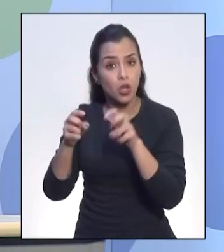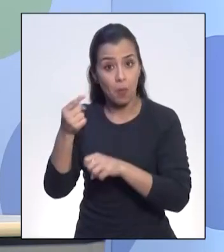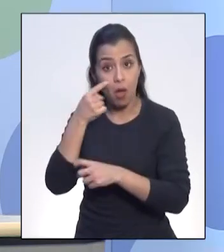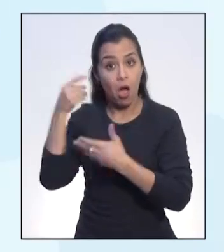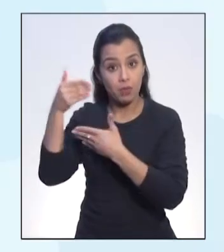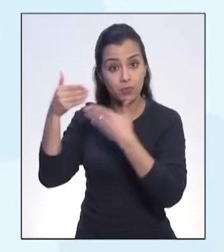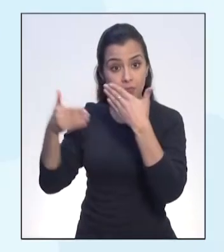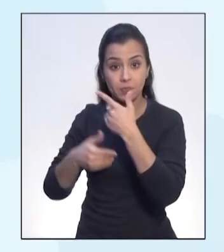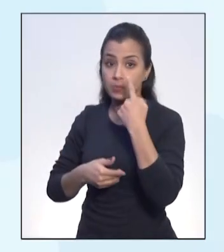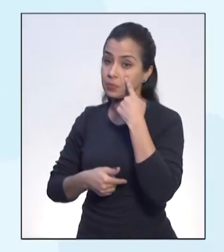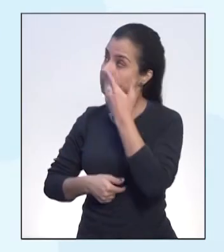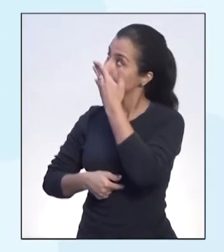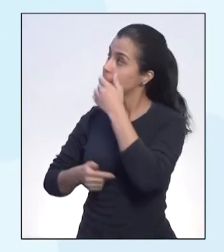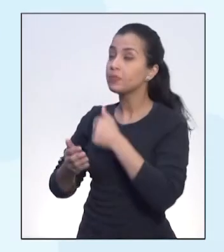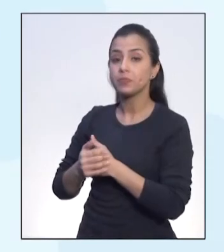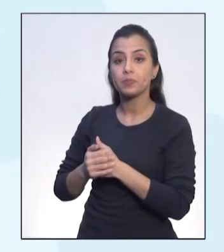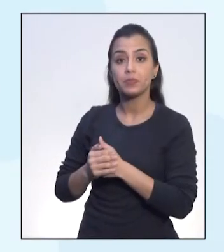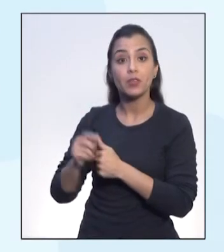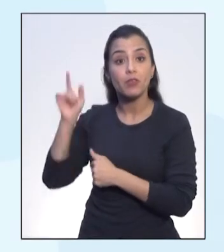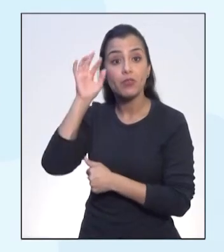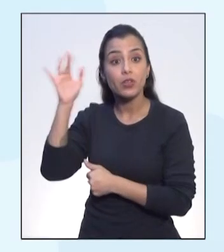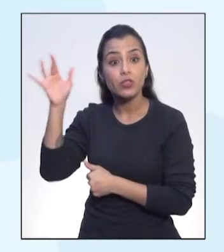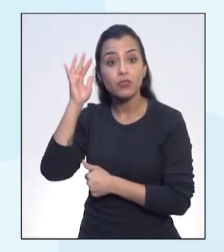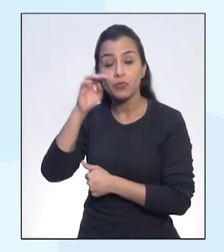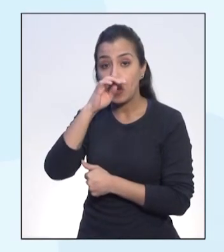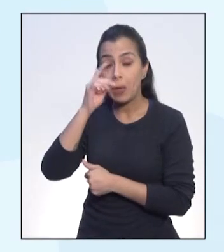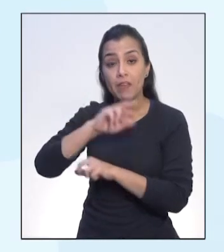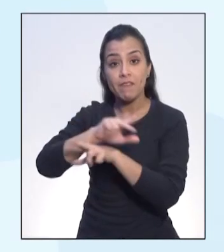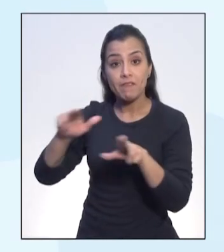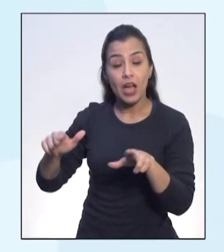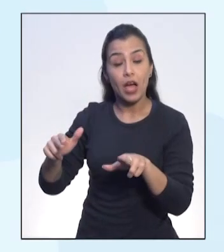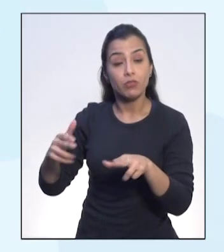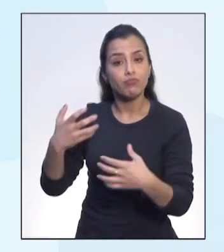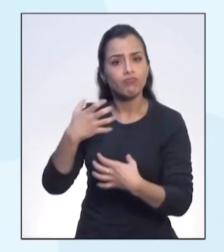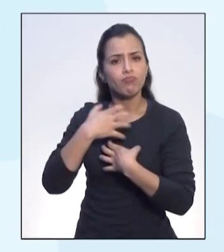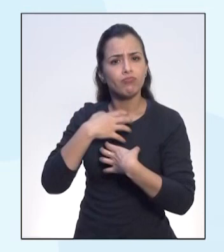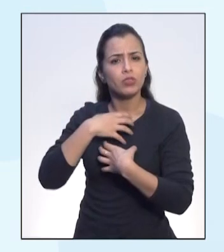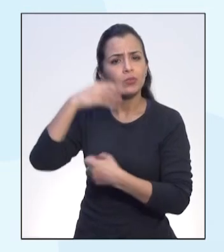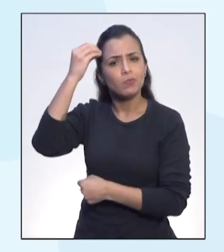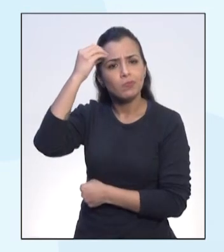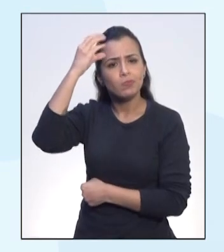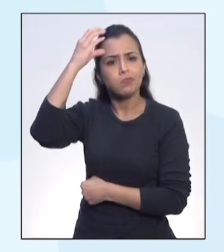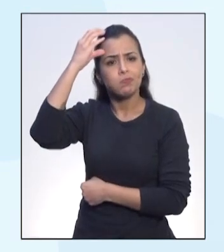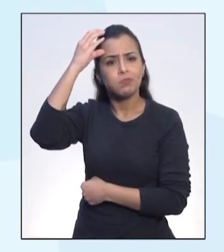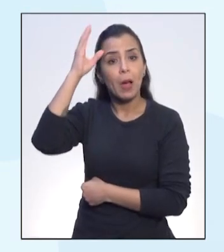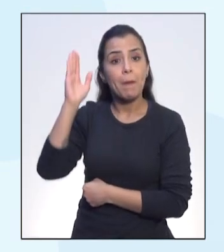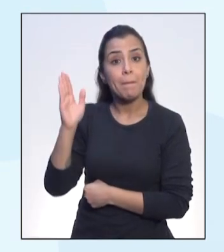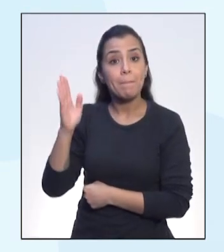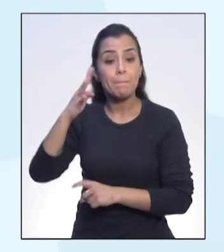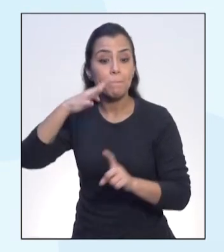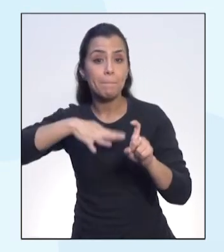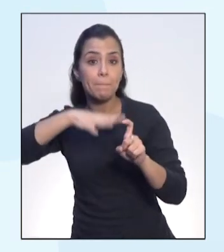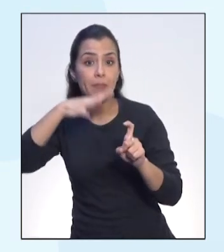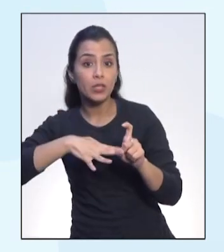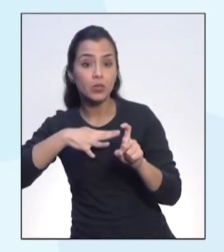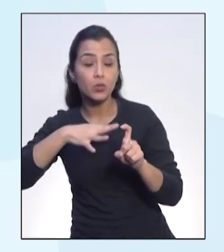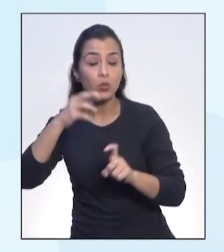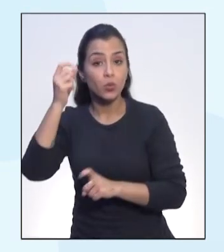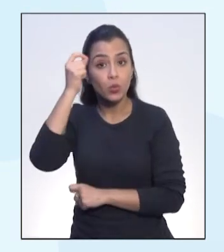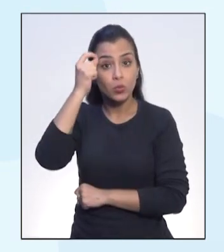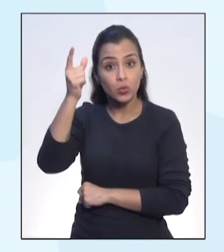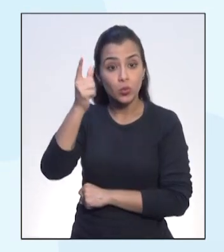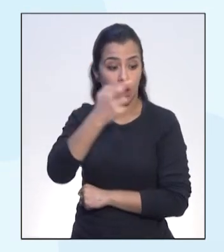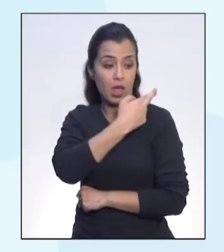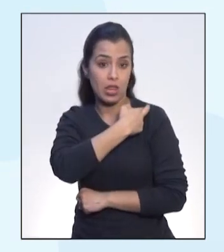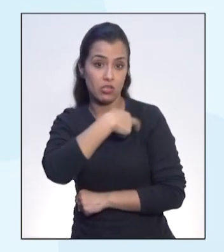pôr aí na tela, a filosofia e outras formas de conhecimento, mito, cultura, religião, arte e